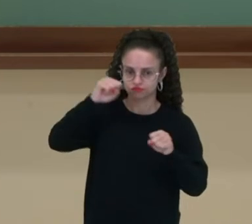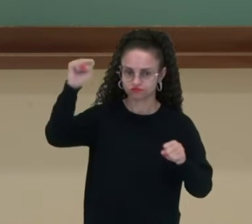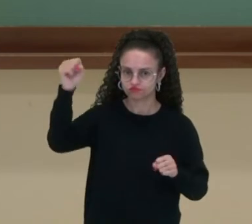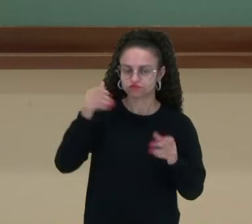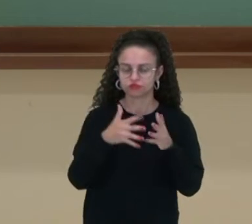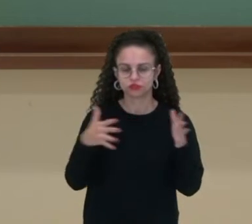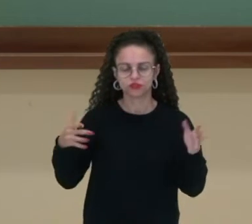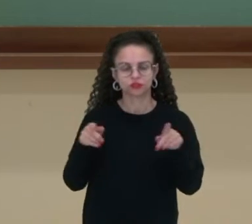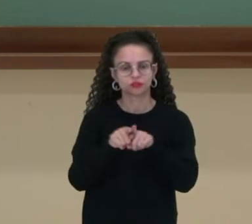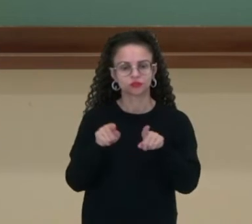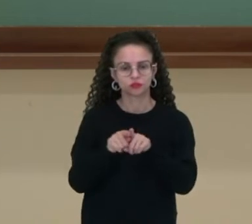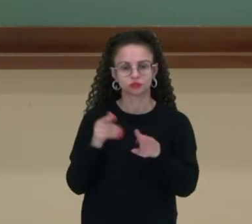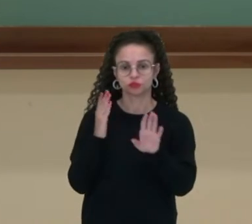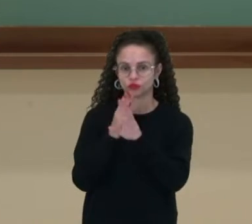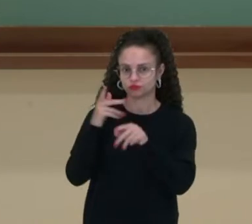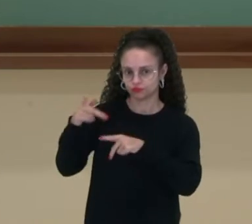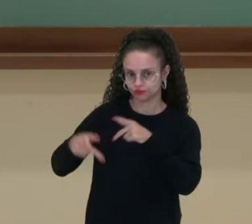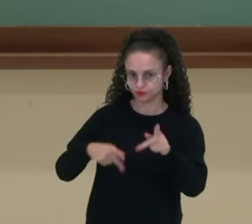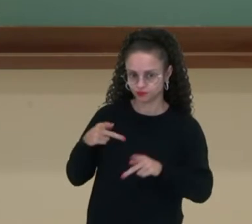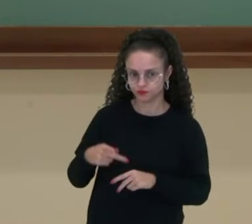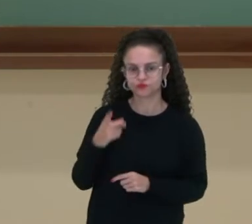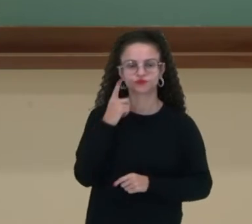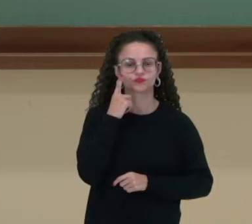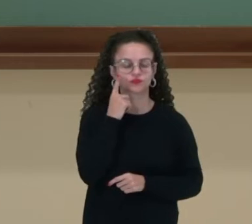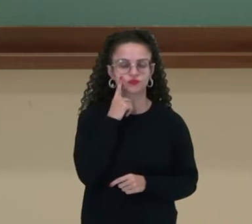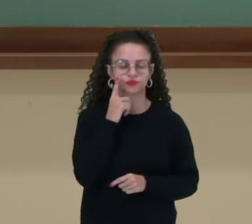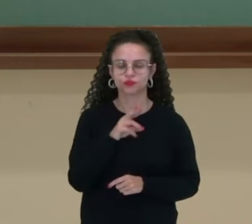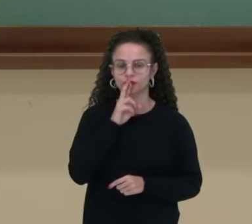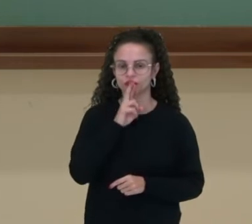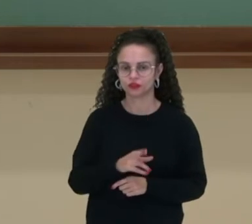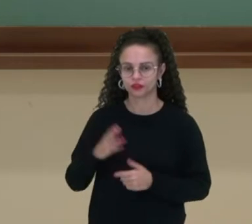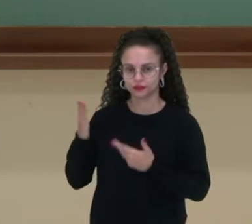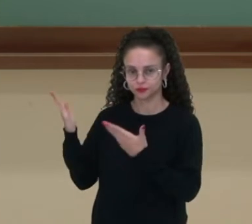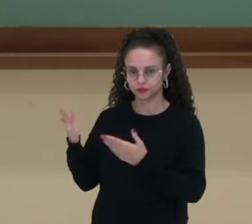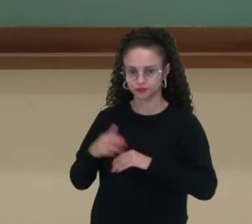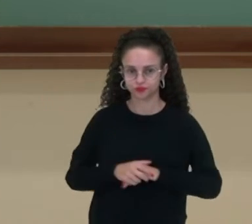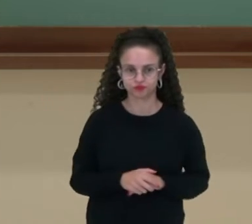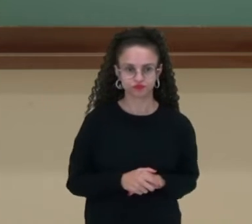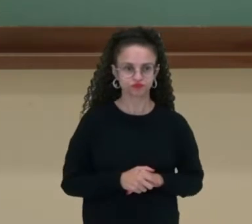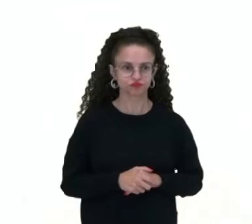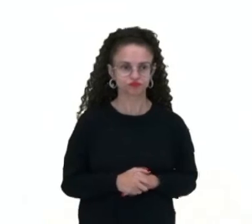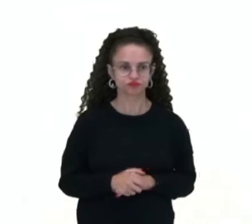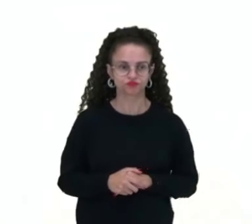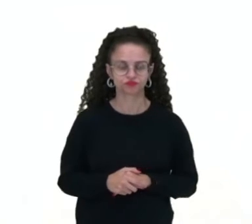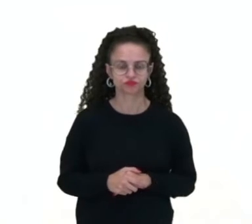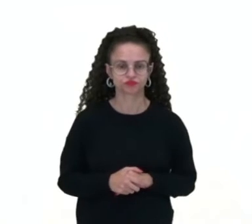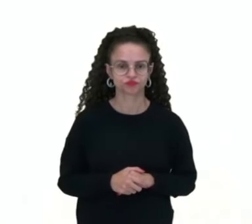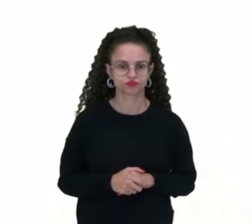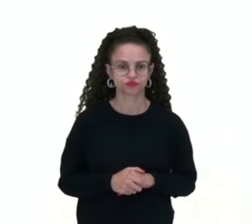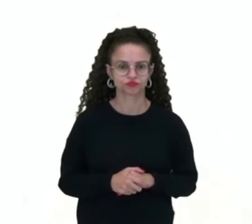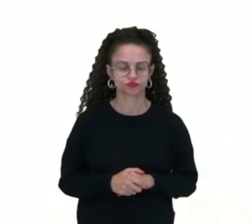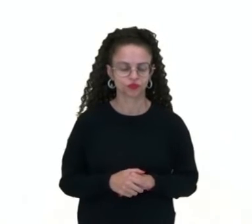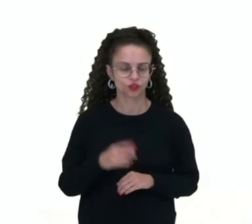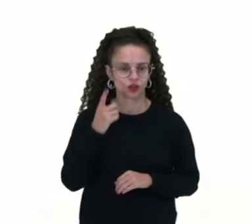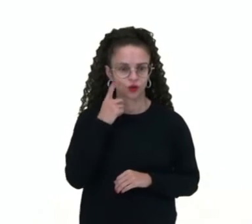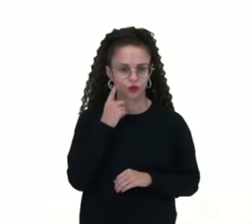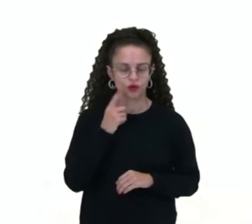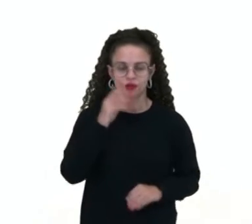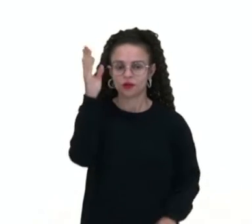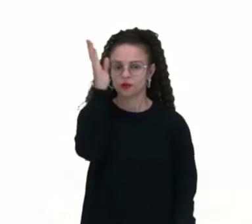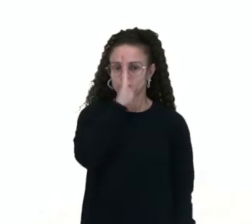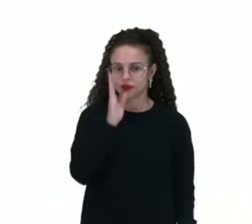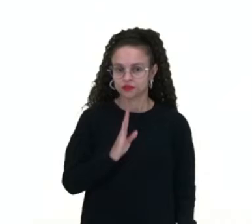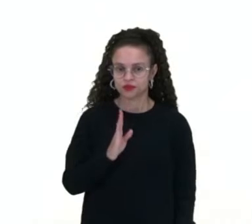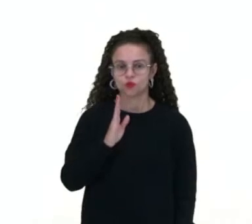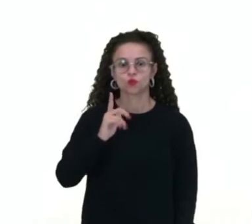seu número de população? Vamos aqui então para a nossa resposta sugestiva. Vamos ver então? Olha só. Olha só, o Brasil então